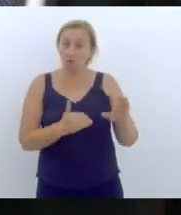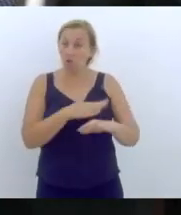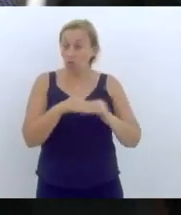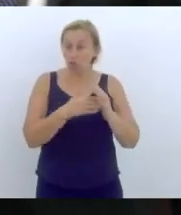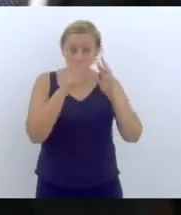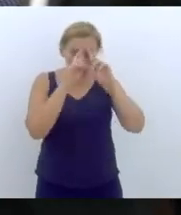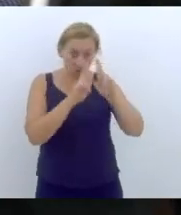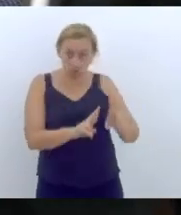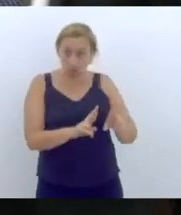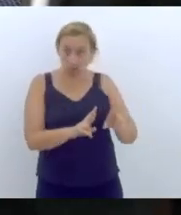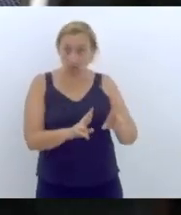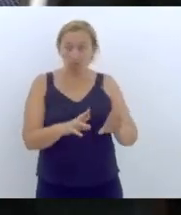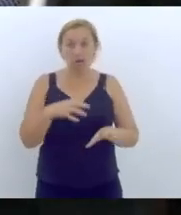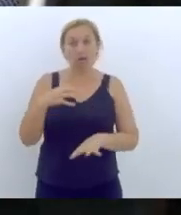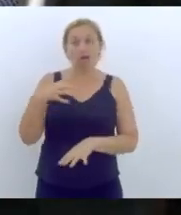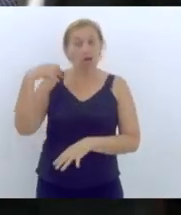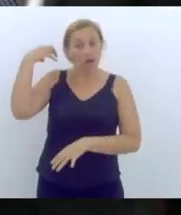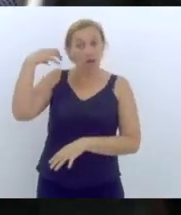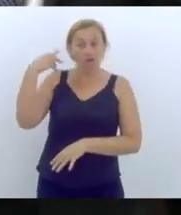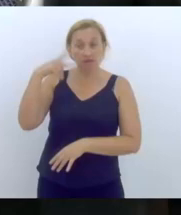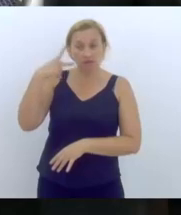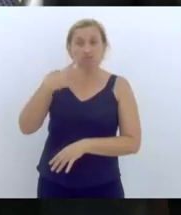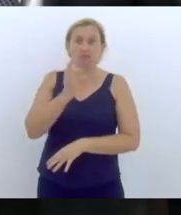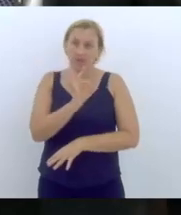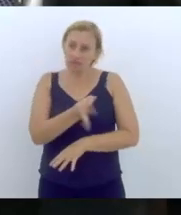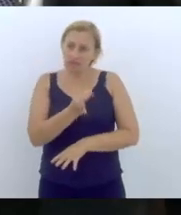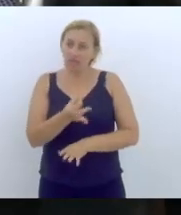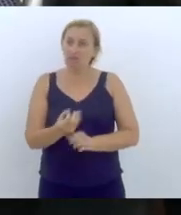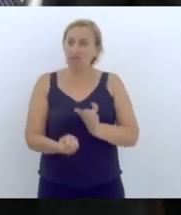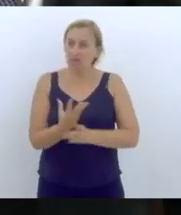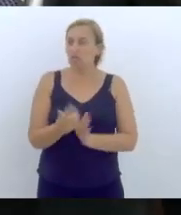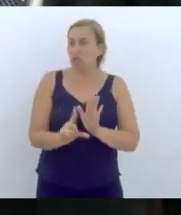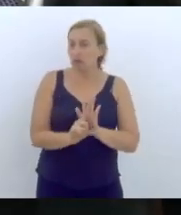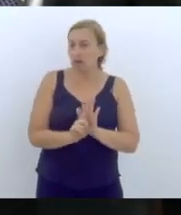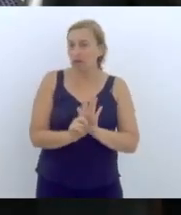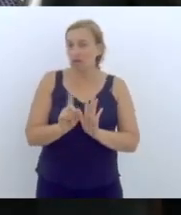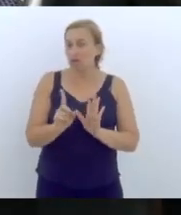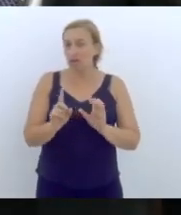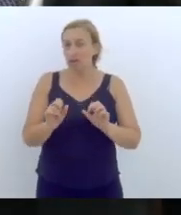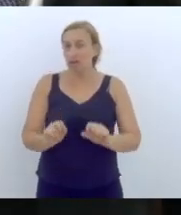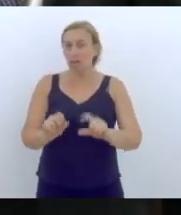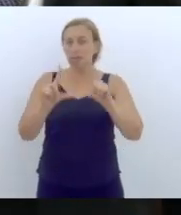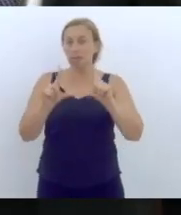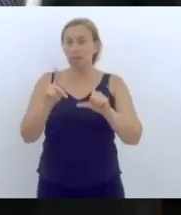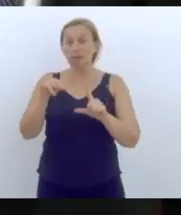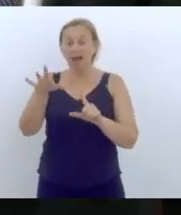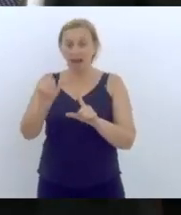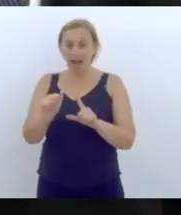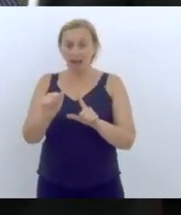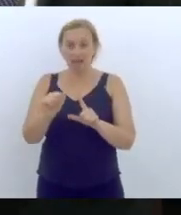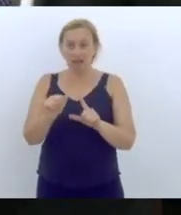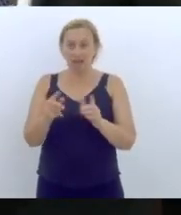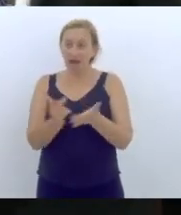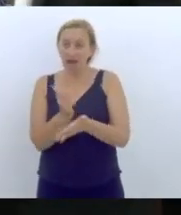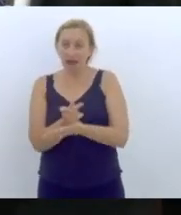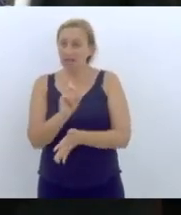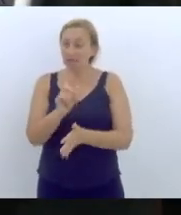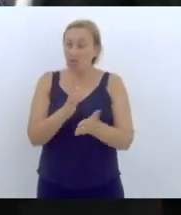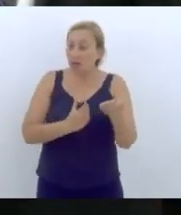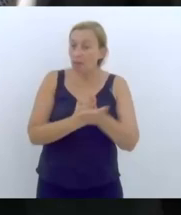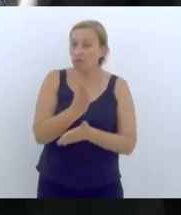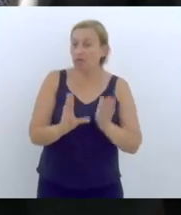respeito à vereadora, estão fazendo pelo meio correto, através de lei. Não é colocando placa irregular, não. É aprovando dentro das casas